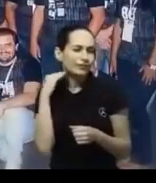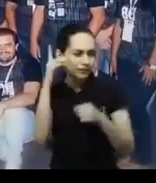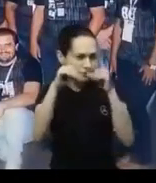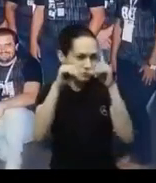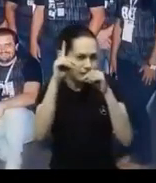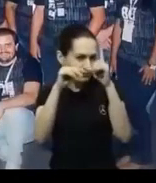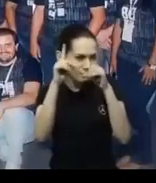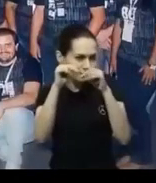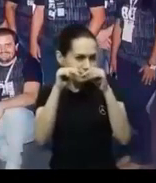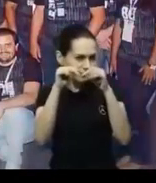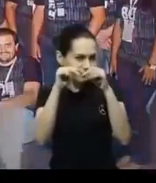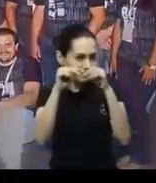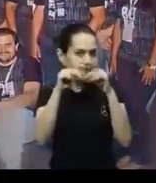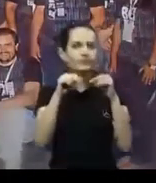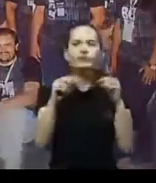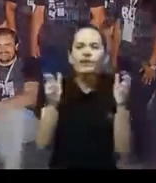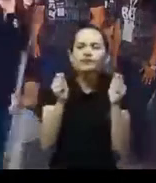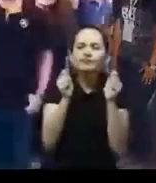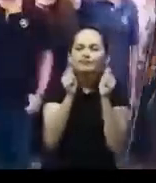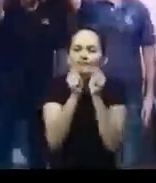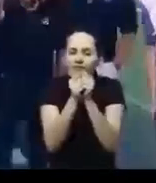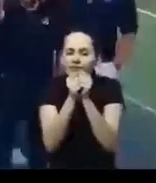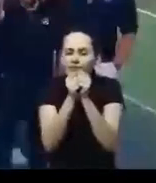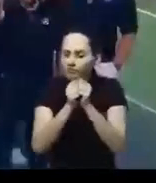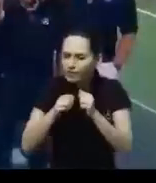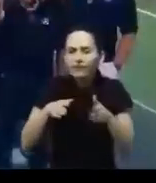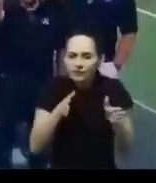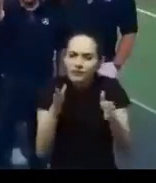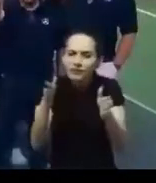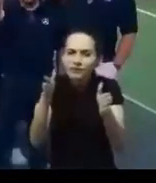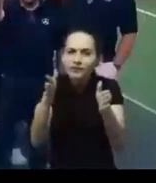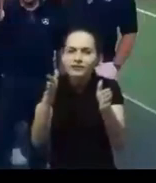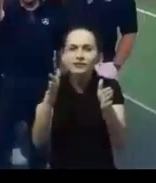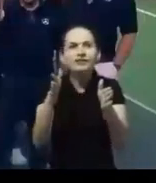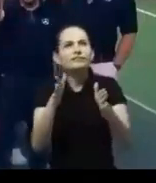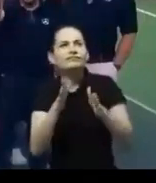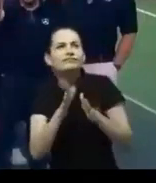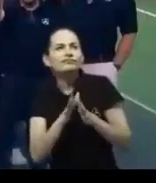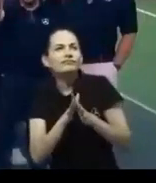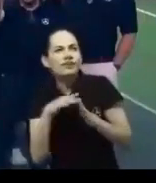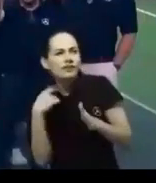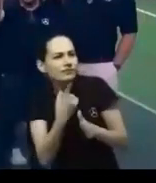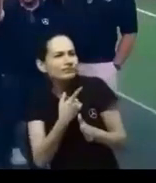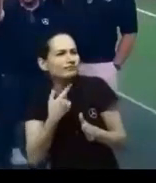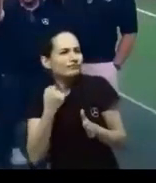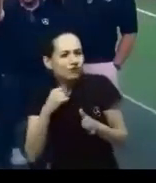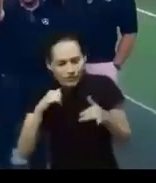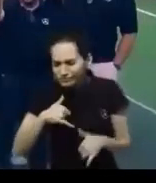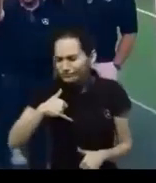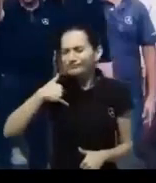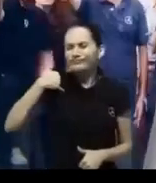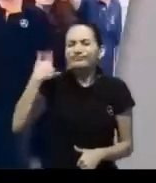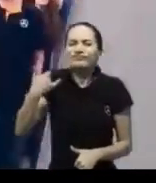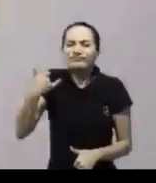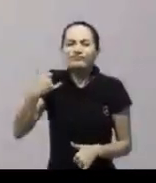Mercedes-Benz, fazer parte dessa jornada é algo que nos enche de